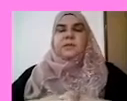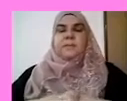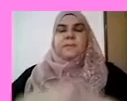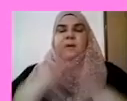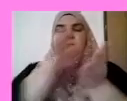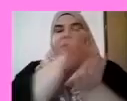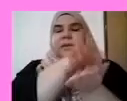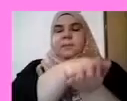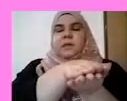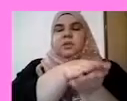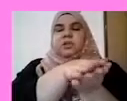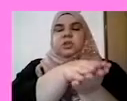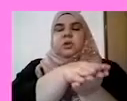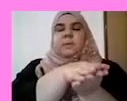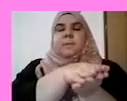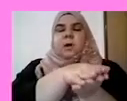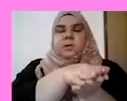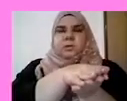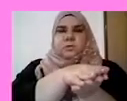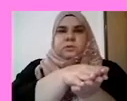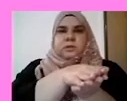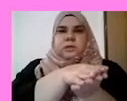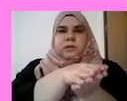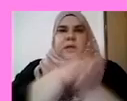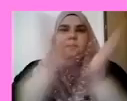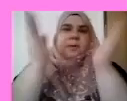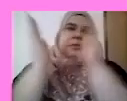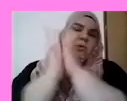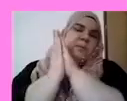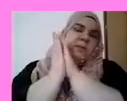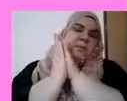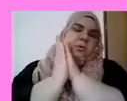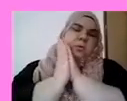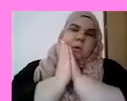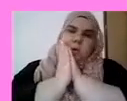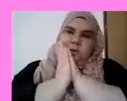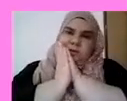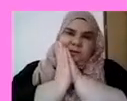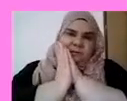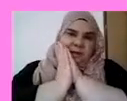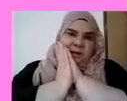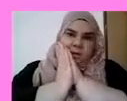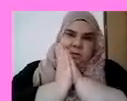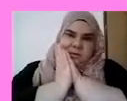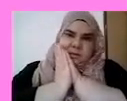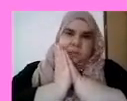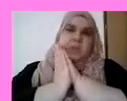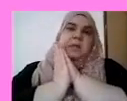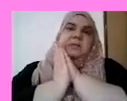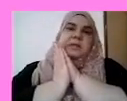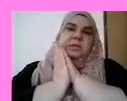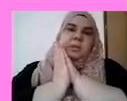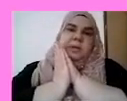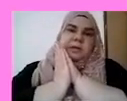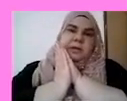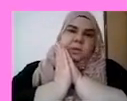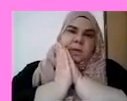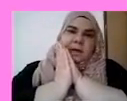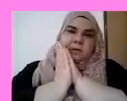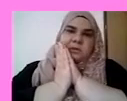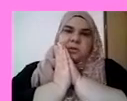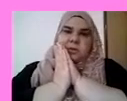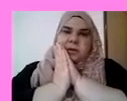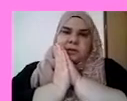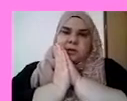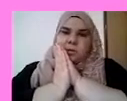podem ser perfeitamente sobrepostos, tá? Eu posso sobrepor um ao outro e vai ficar igualzinho, sem sobrar nenhum